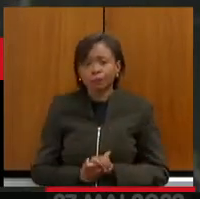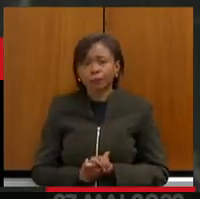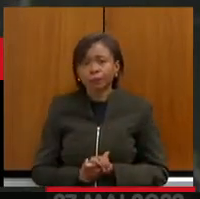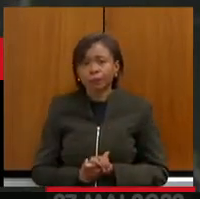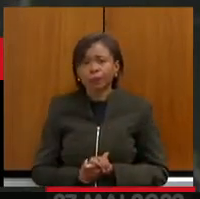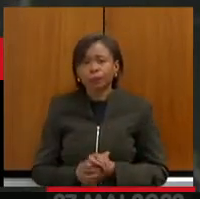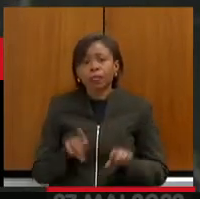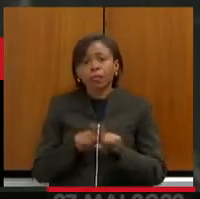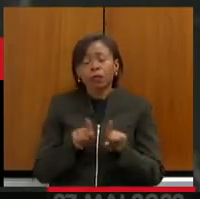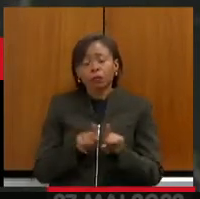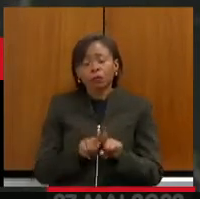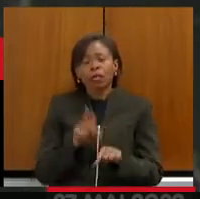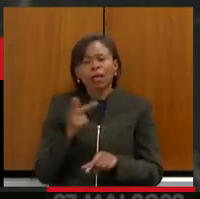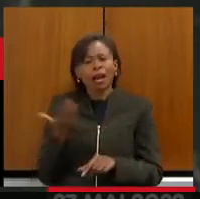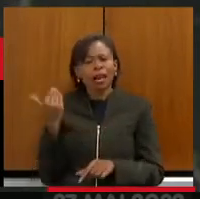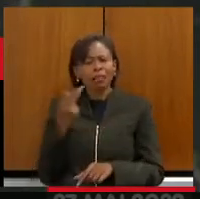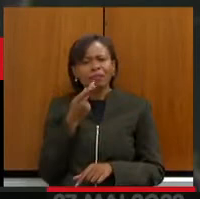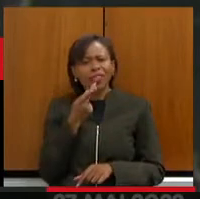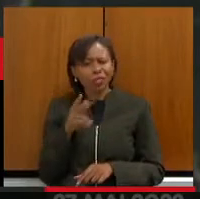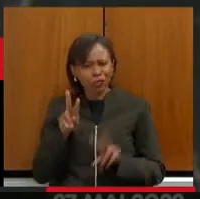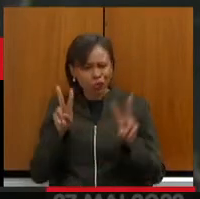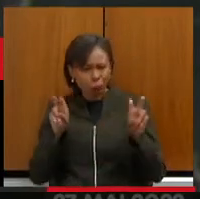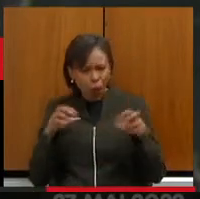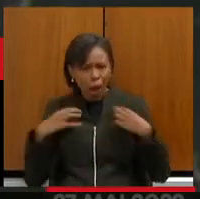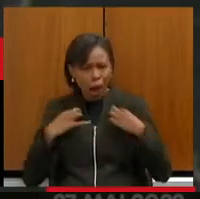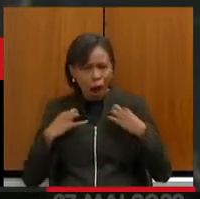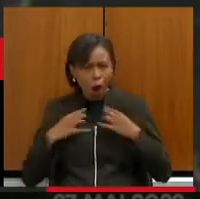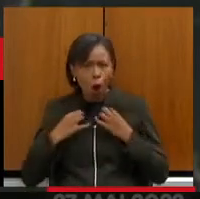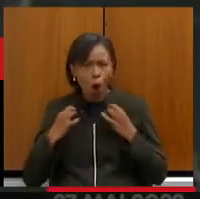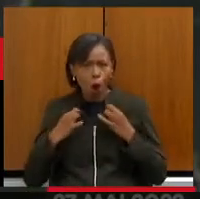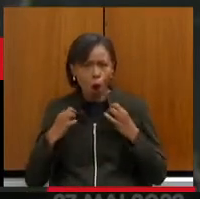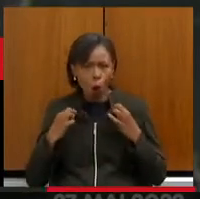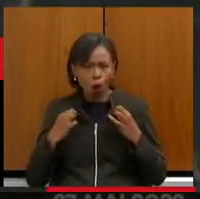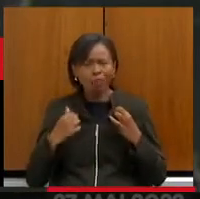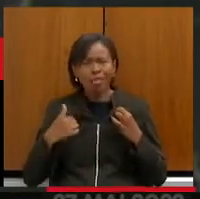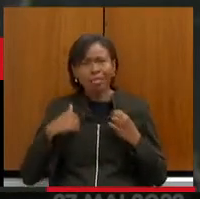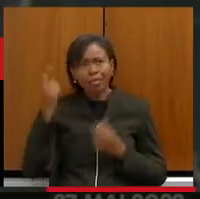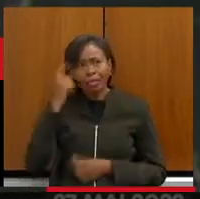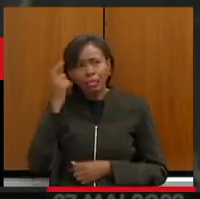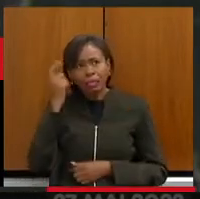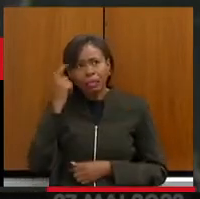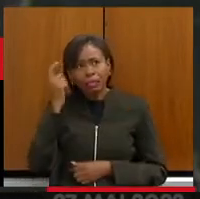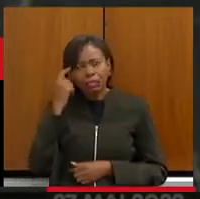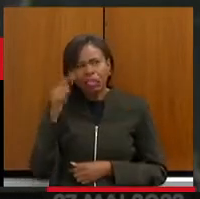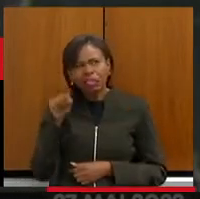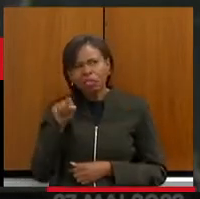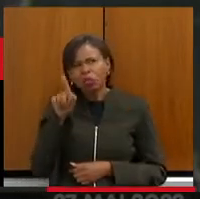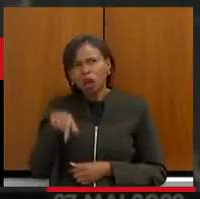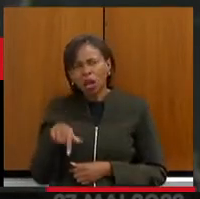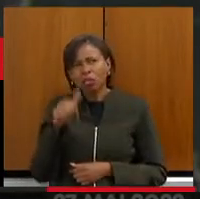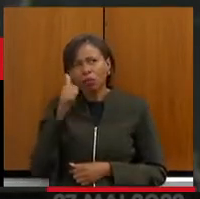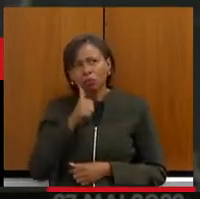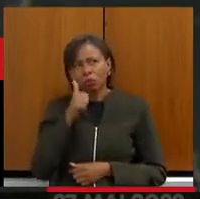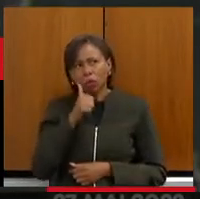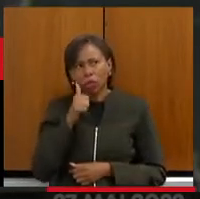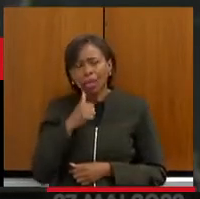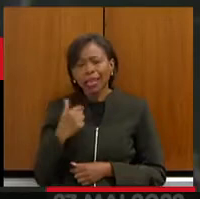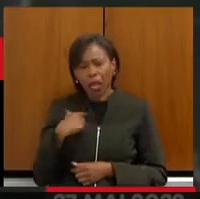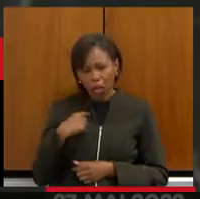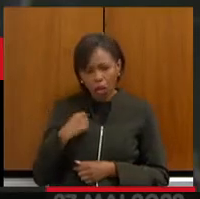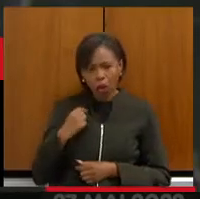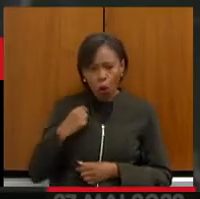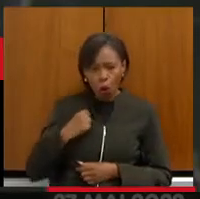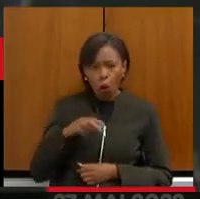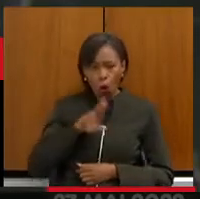falaram aqui sobre a questão da roupa é eu pensei mil vezes isso é ser mulher quando eu coloquei essa roupa